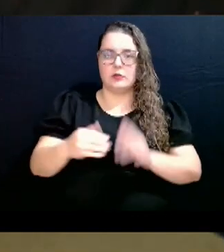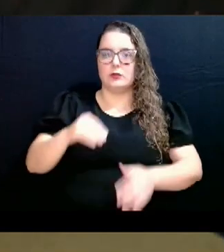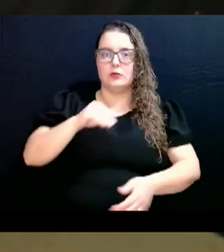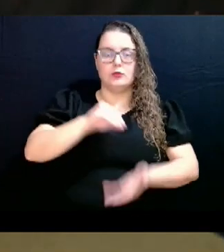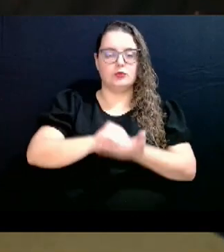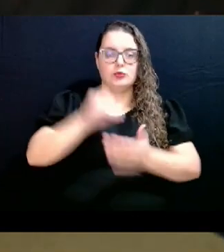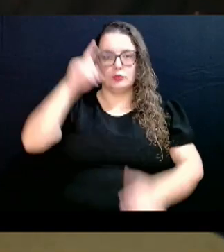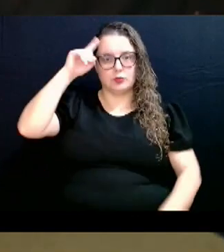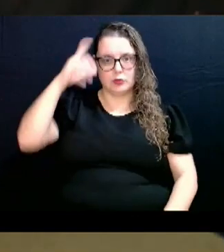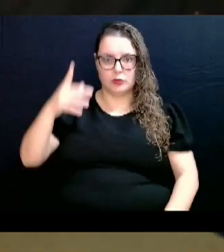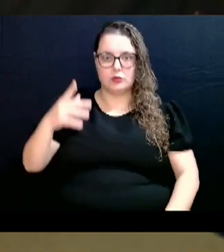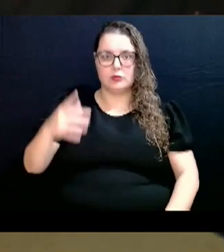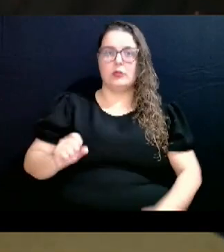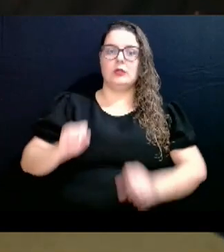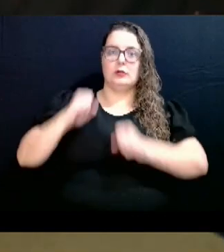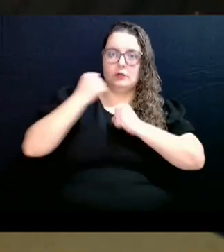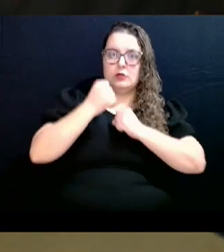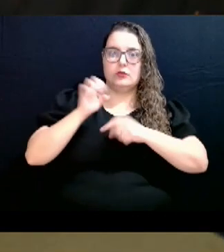São Paulo, tá? É